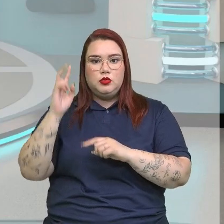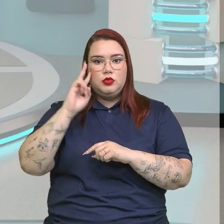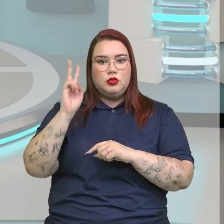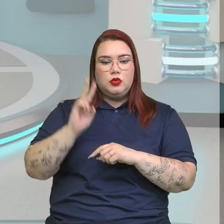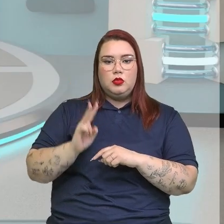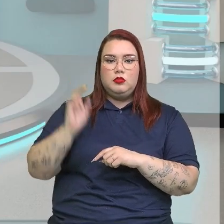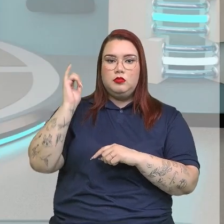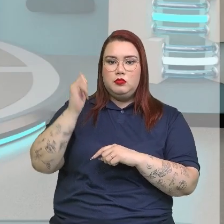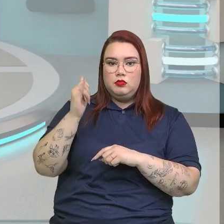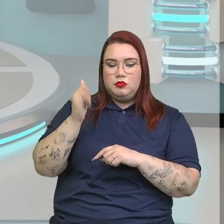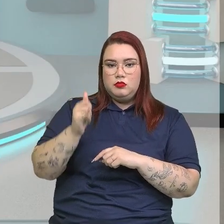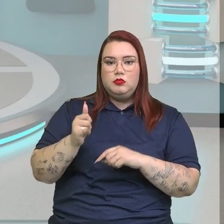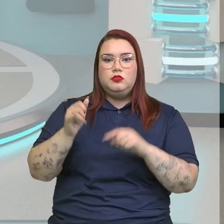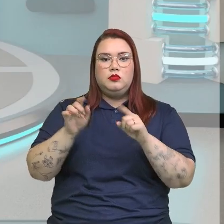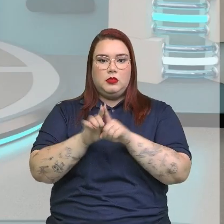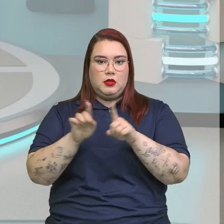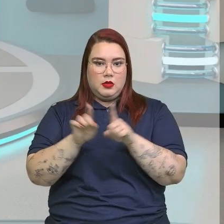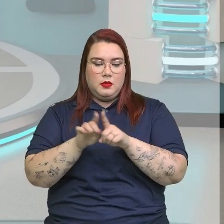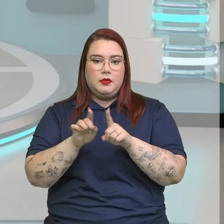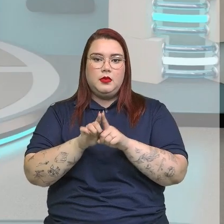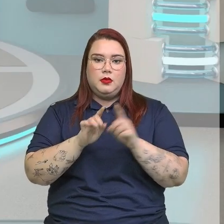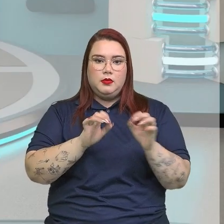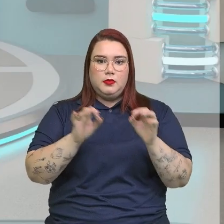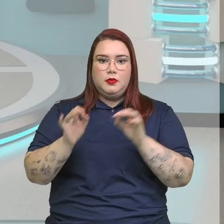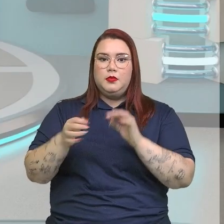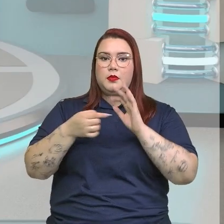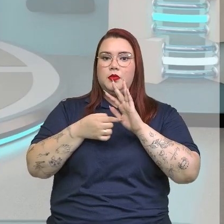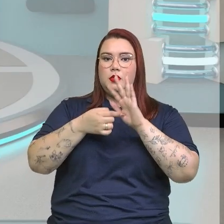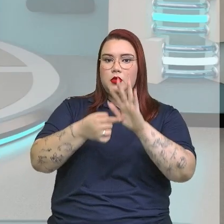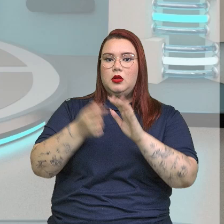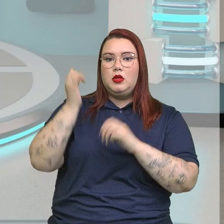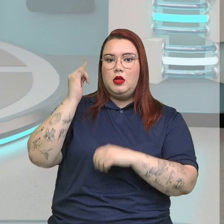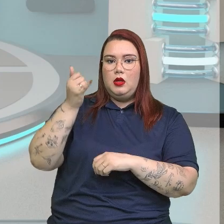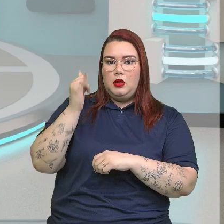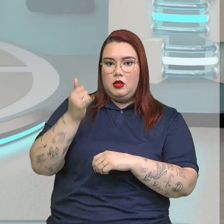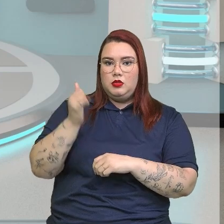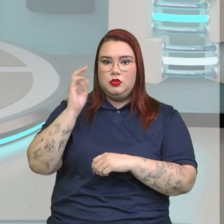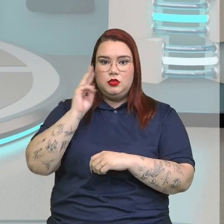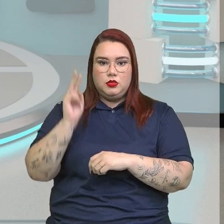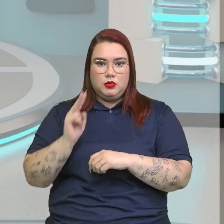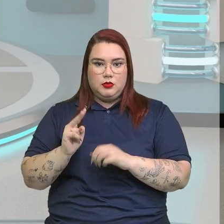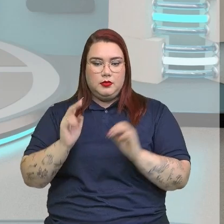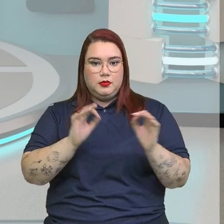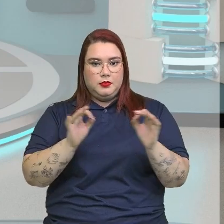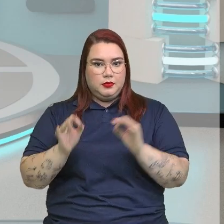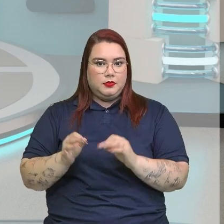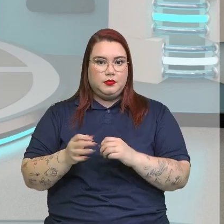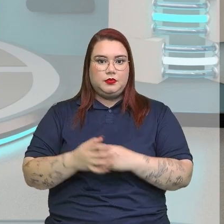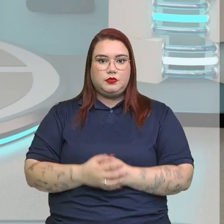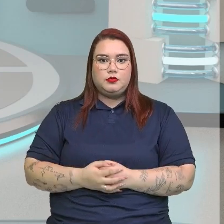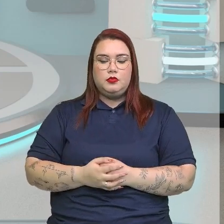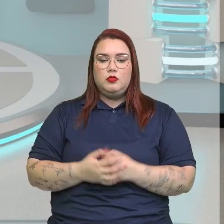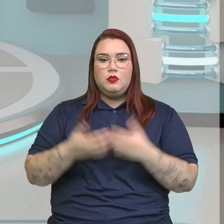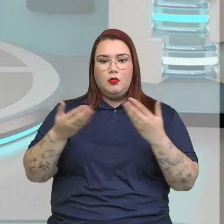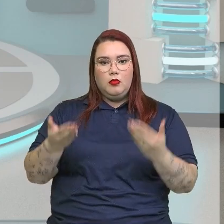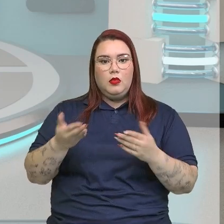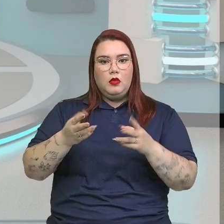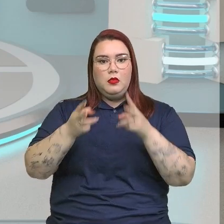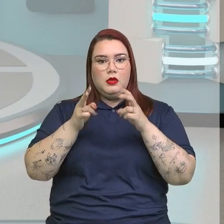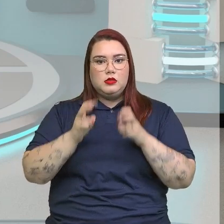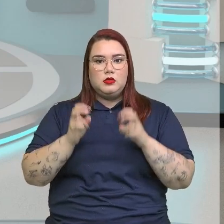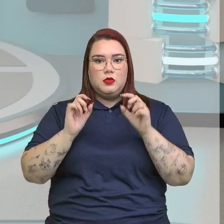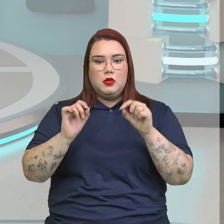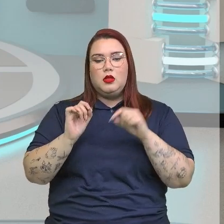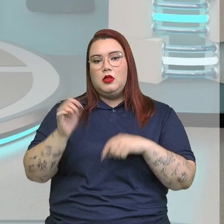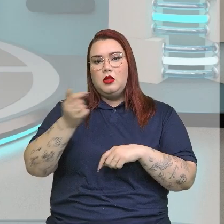de contar narrativas, certo? De trazer, de narrar histórias, certo? Então, verificando aí que não